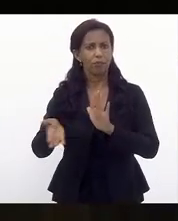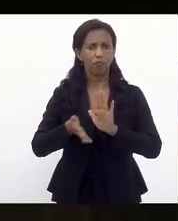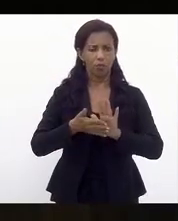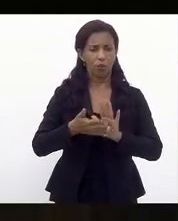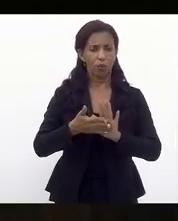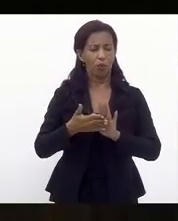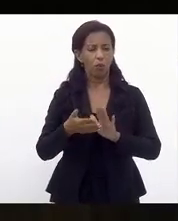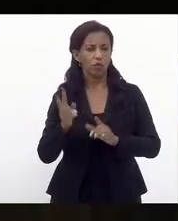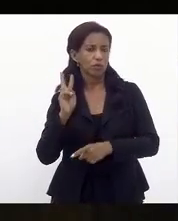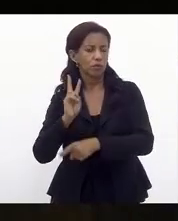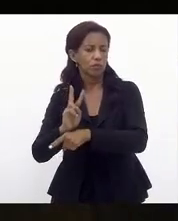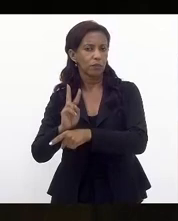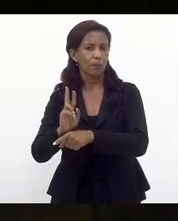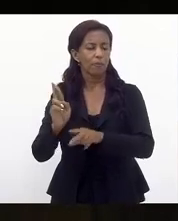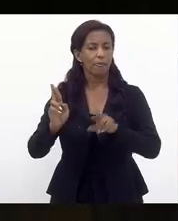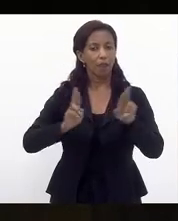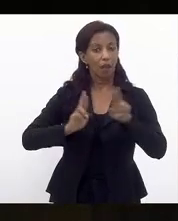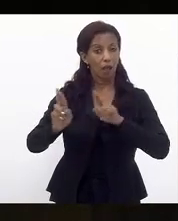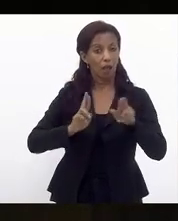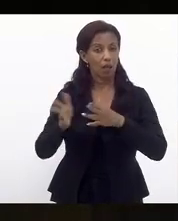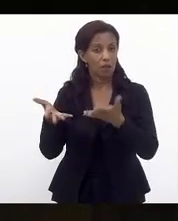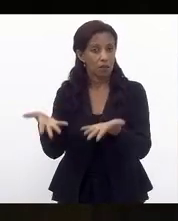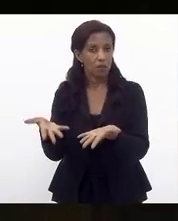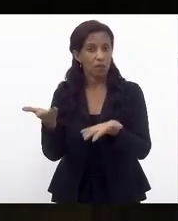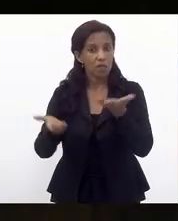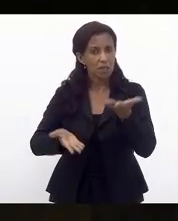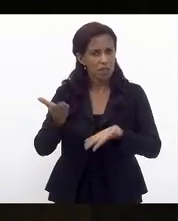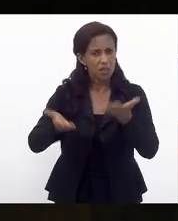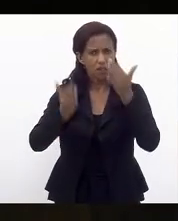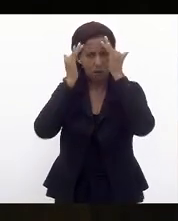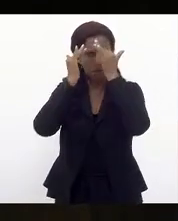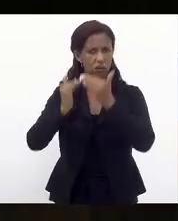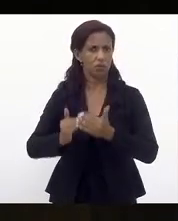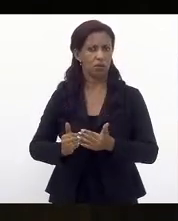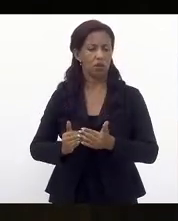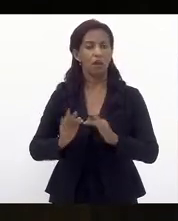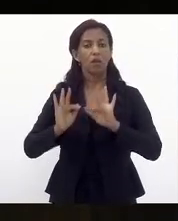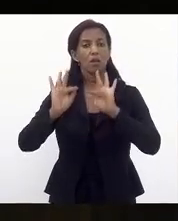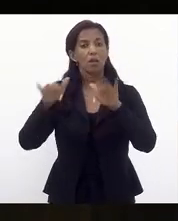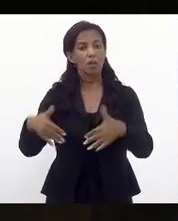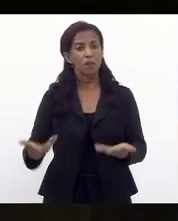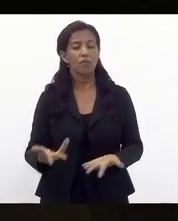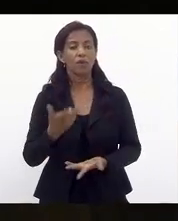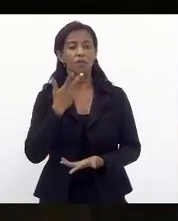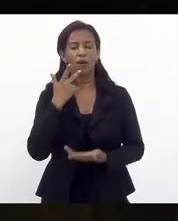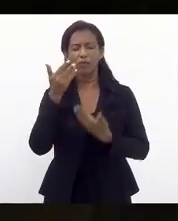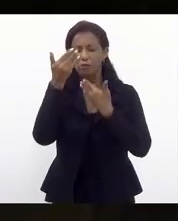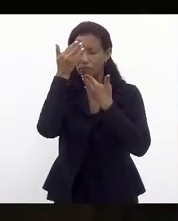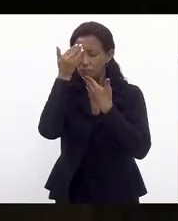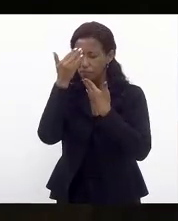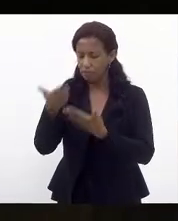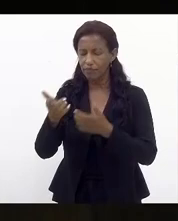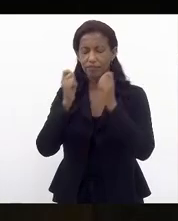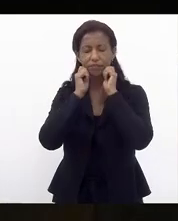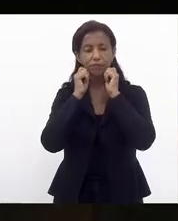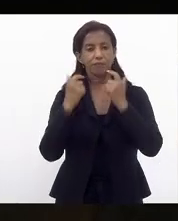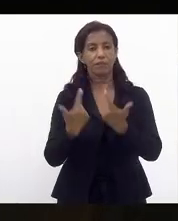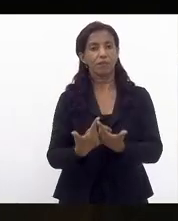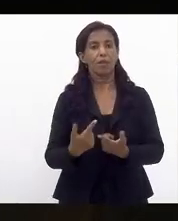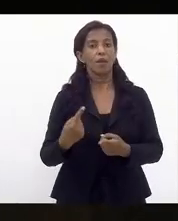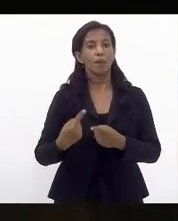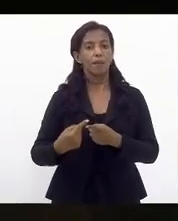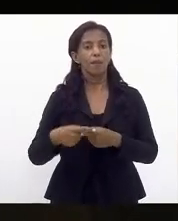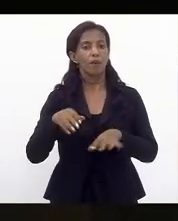é que guarda relação com isso que esse equilíbrio seja respeitado e por Sim faço de novo um agradecimento alerj